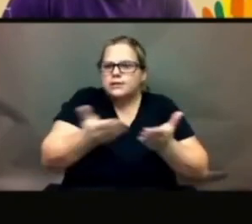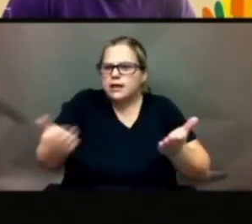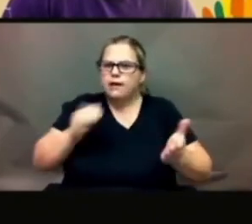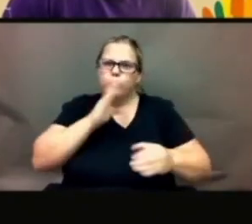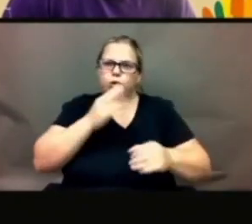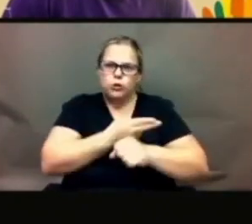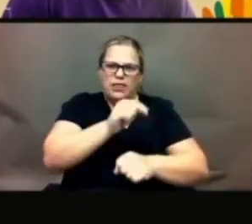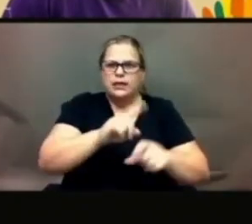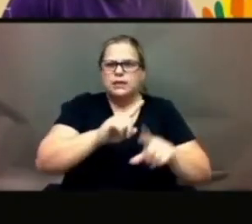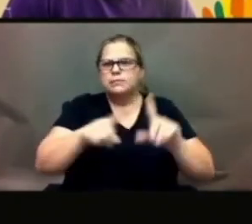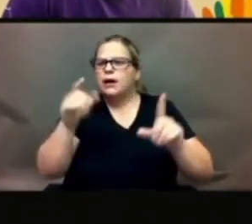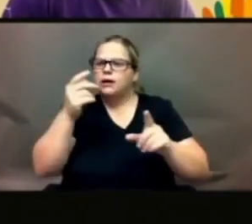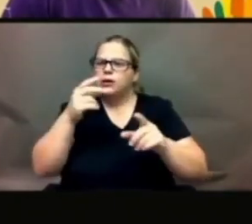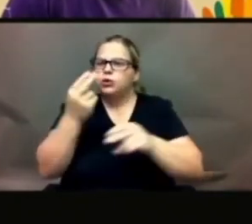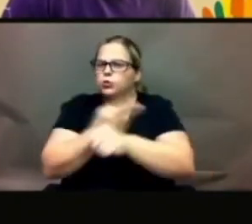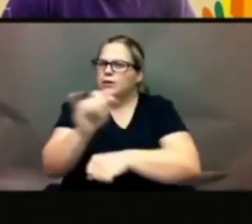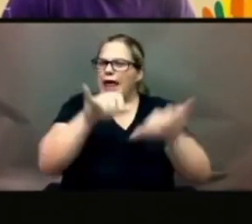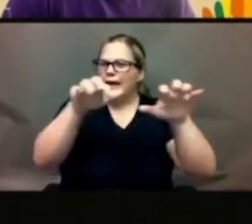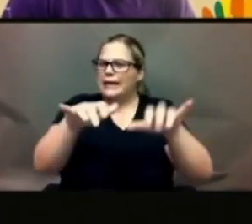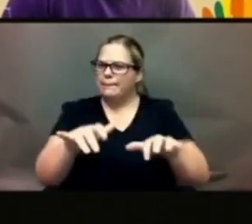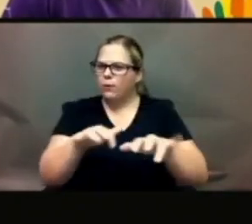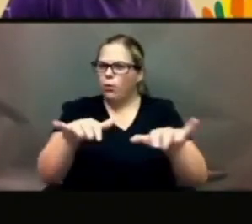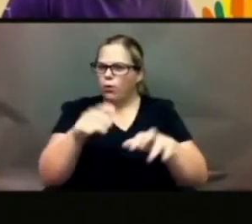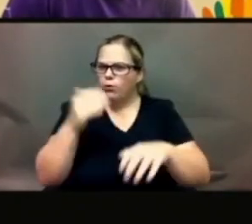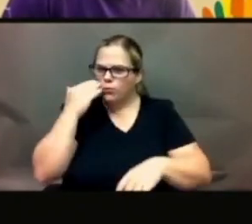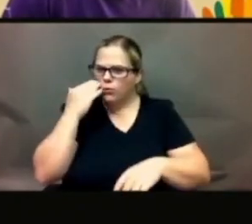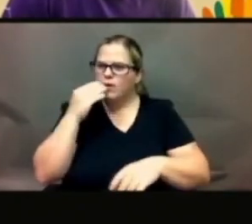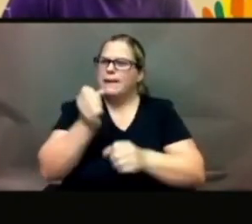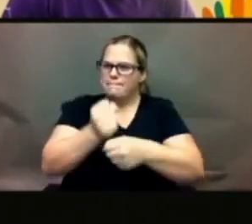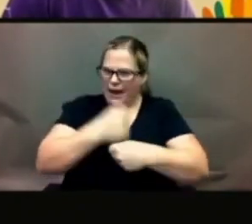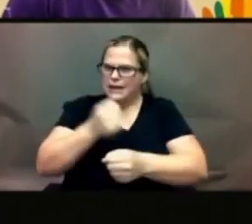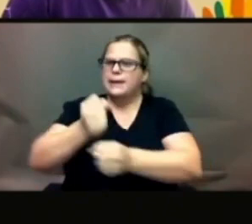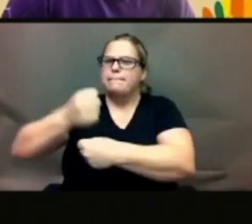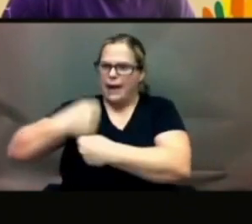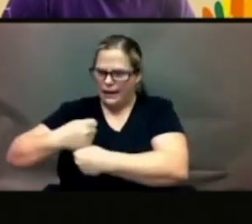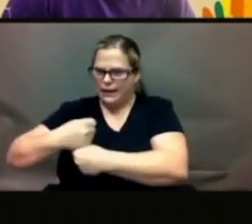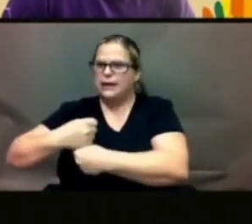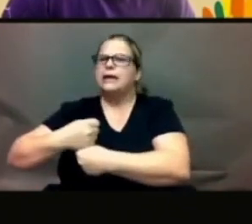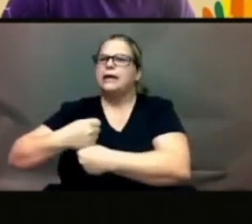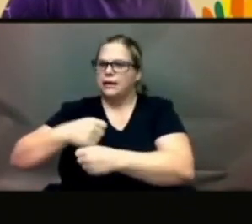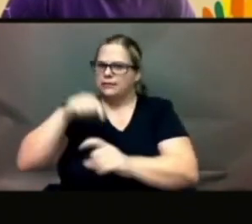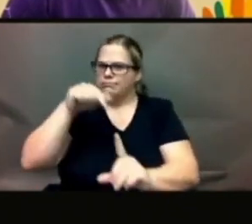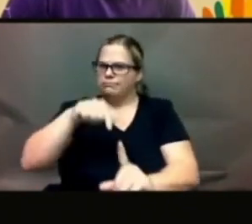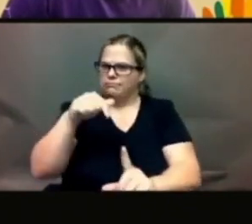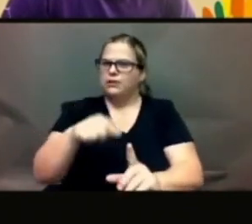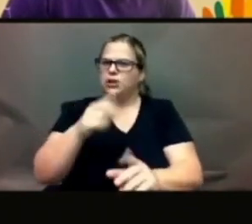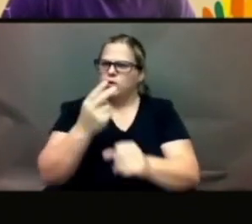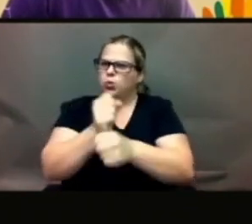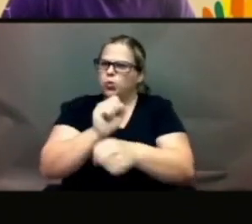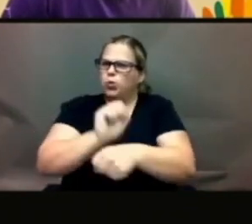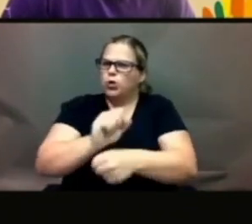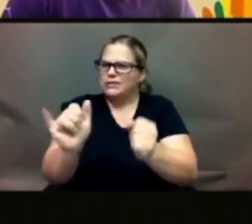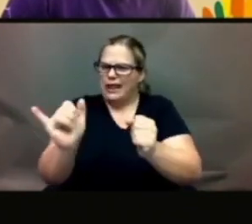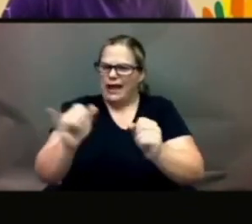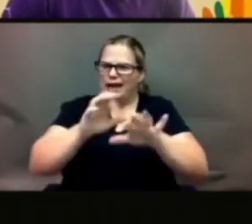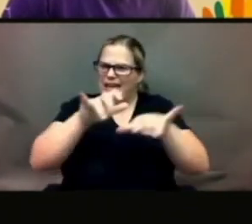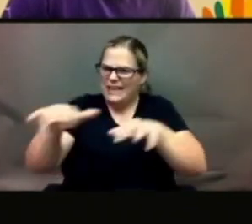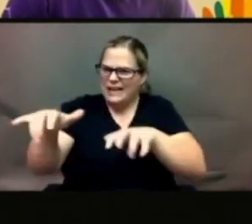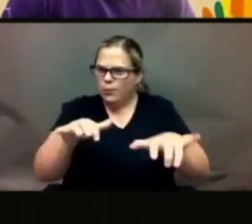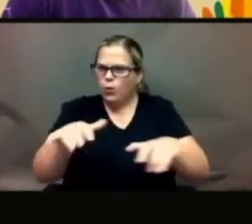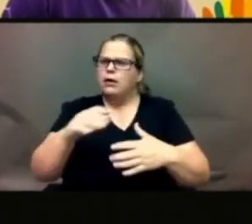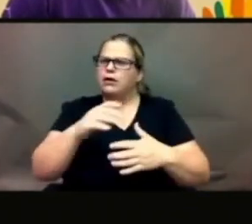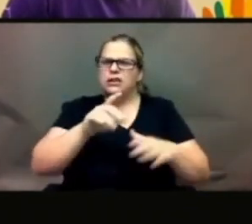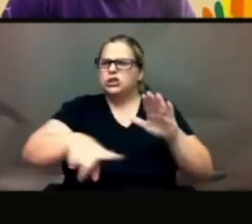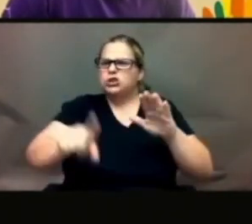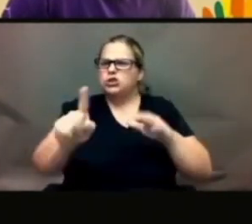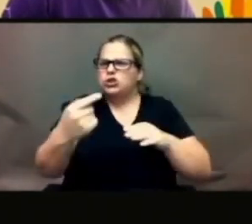Com coisas... É um kit de todo dia, e isso aqui meio que funciona com um teclado. E esse Makemake aqui pequenininho é o mesmo que um teclado,